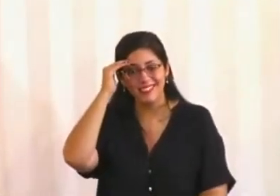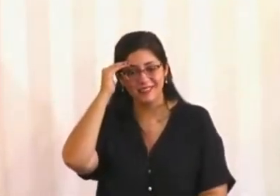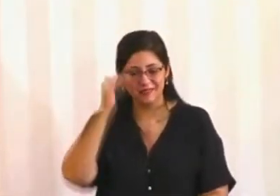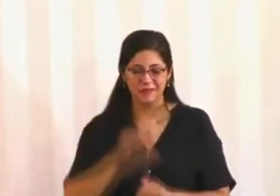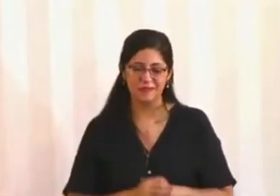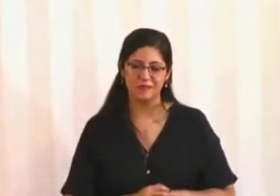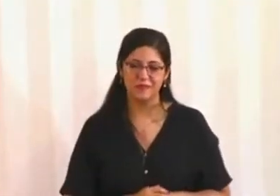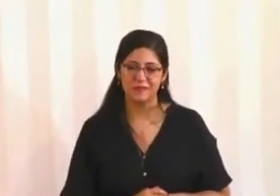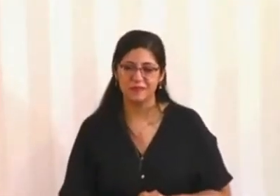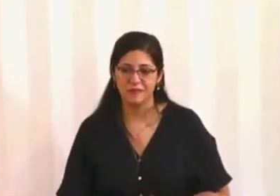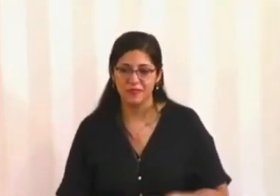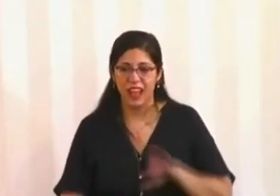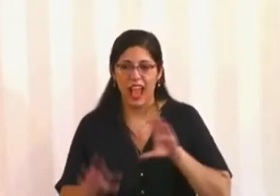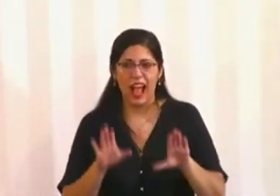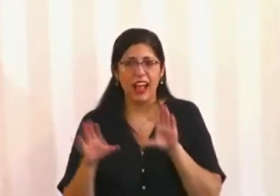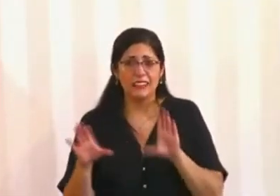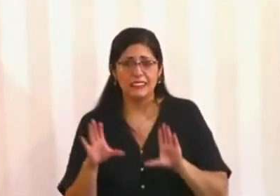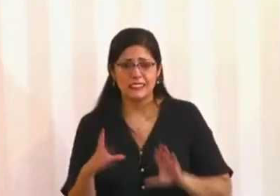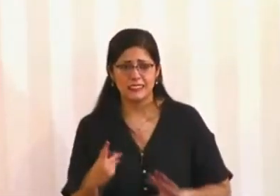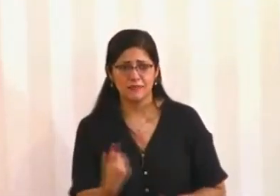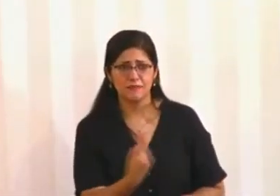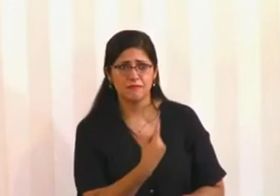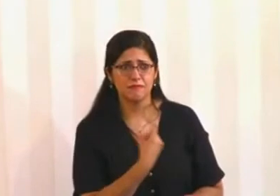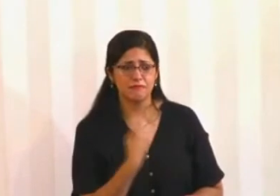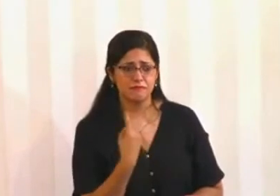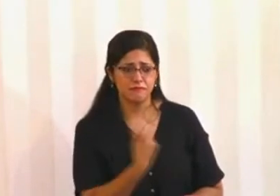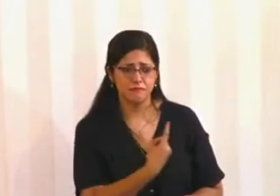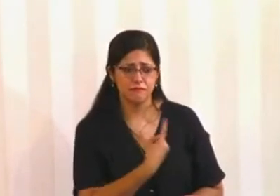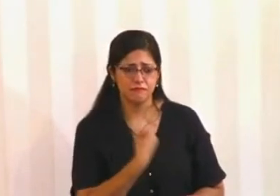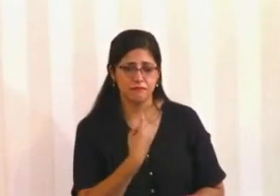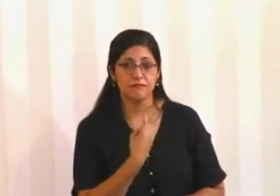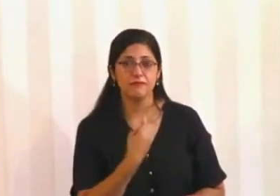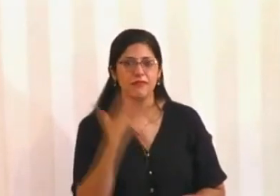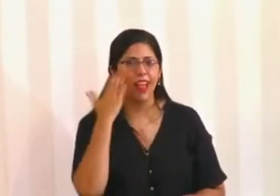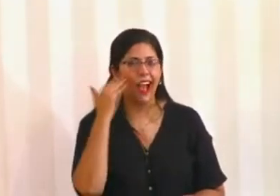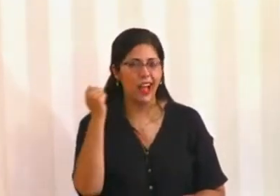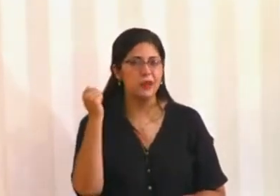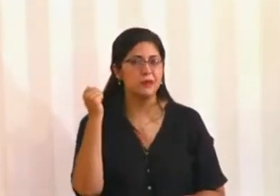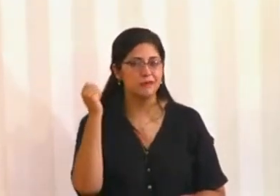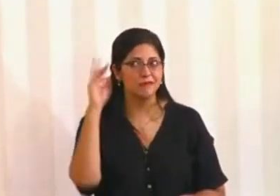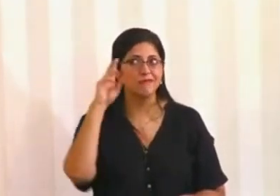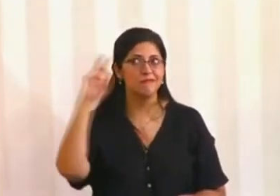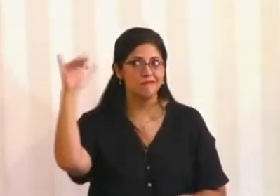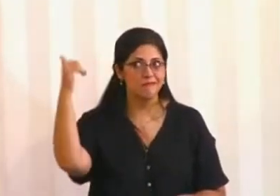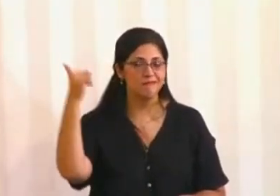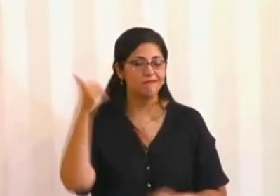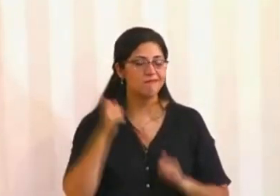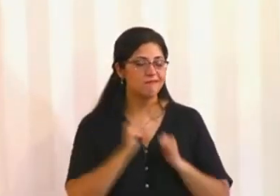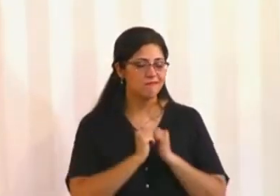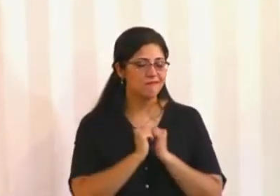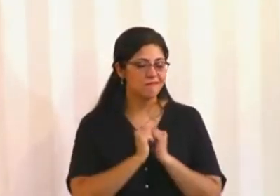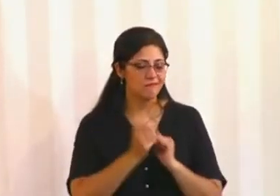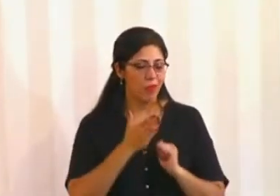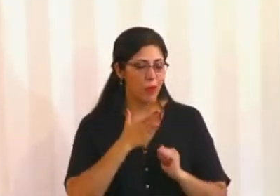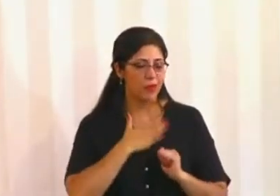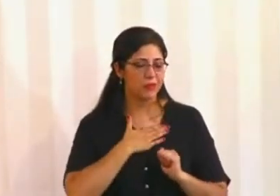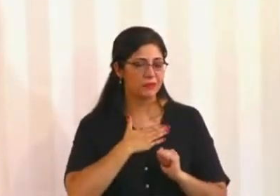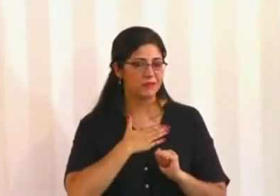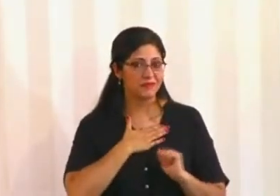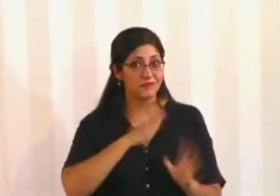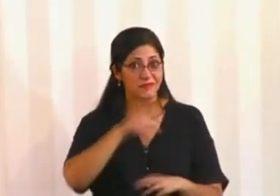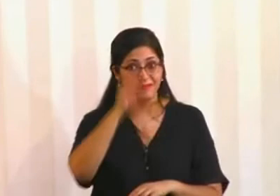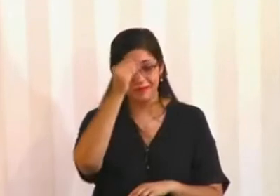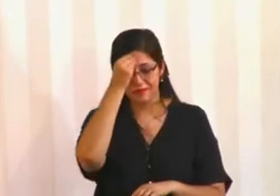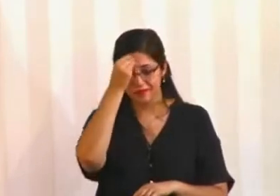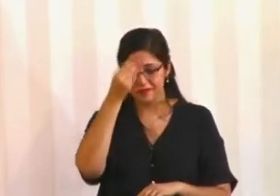diferente hoje. Quando você se sentir só, tenha certeza que o Senhor está com você. Eu quero terminar